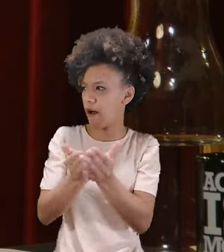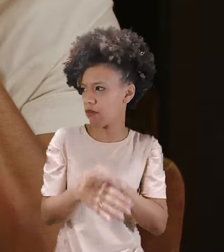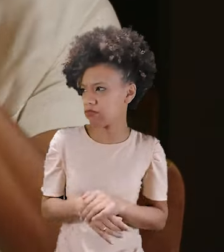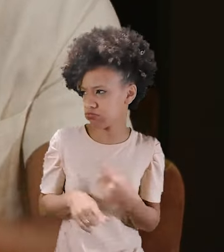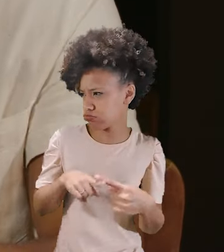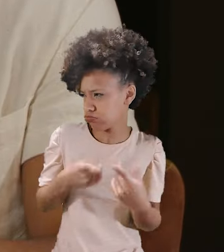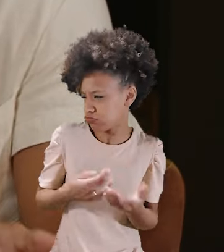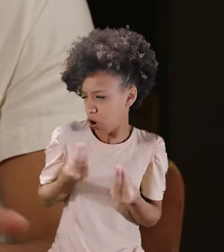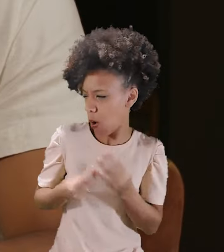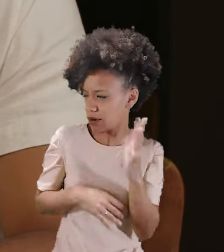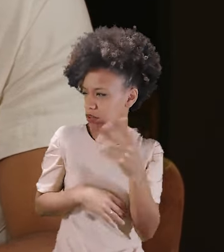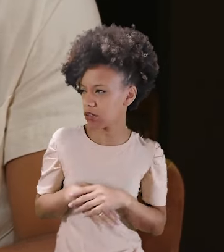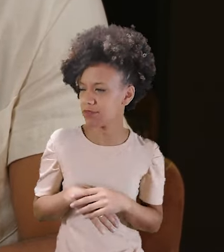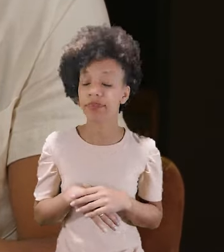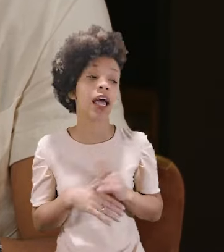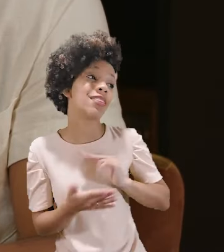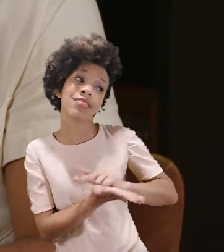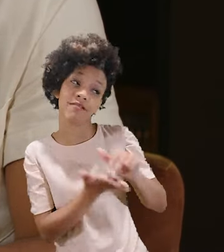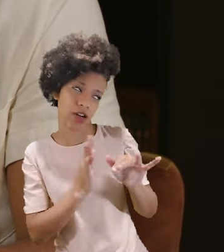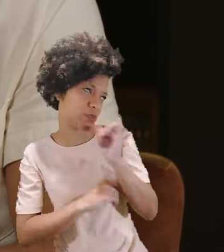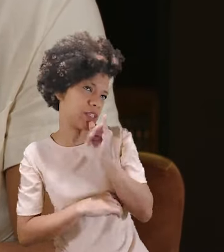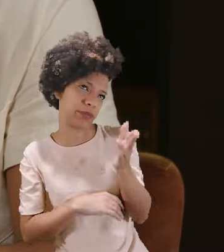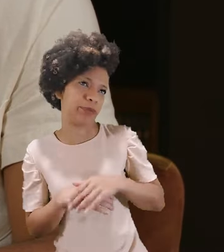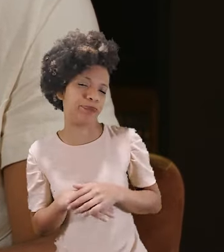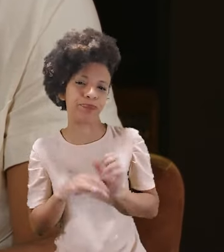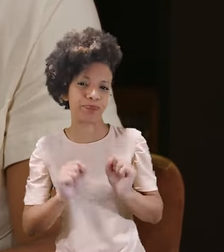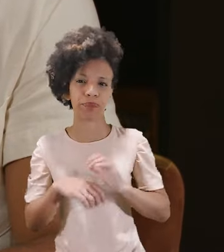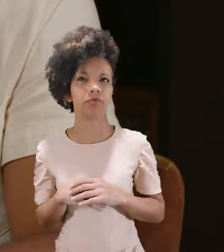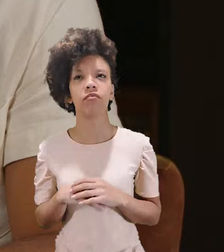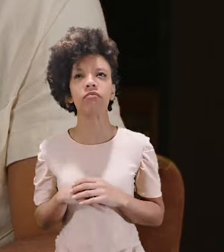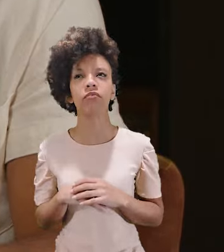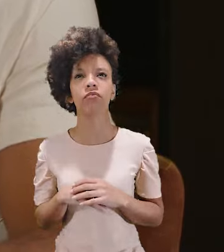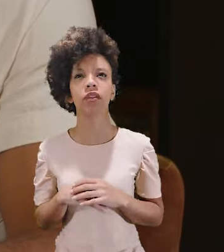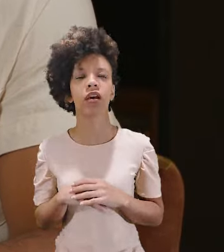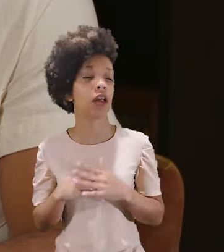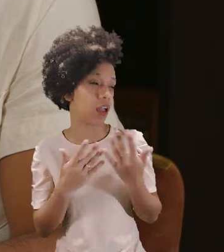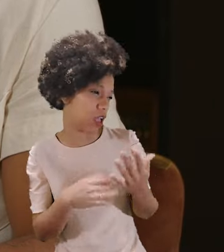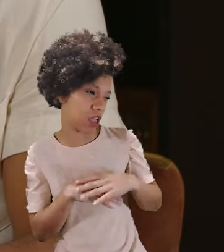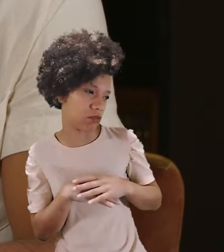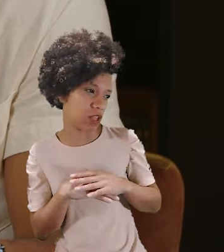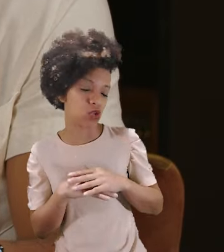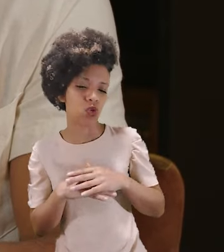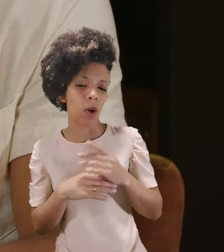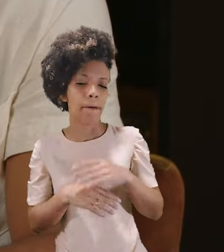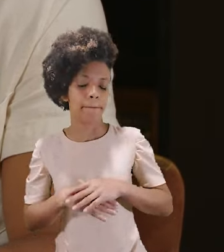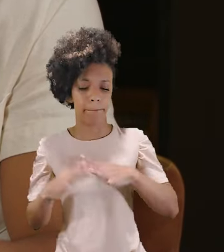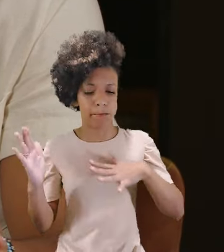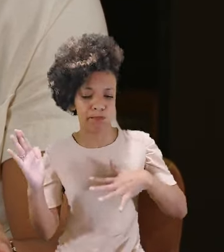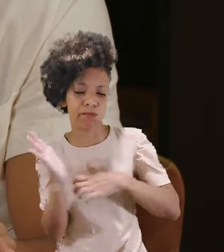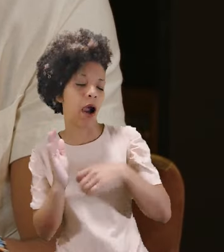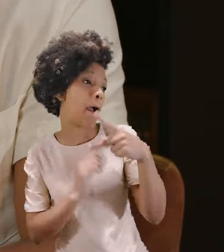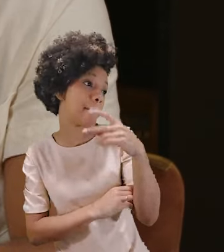barco Sascar então tem vários é porque você pode ter batendo no pesqueiro